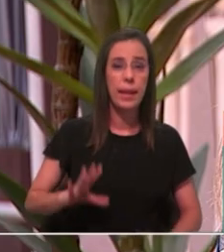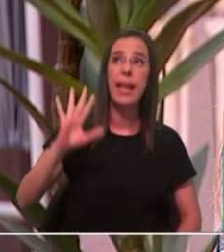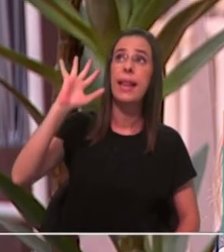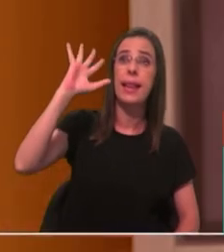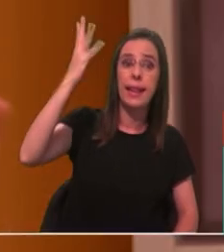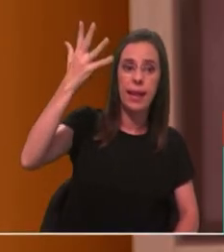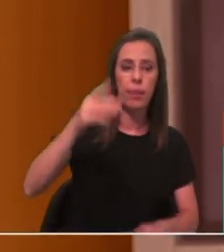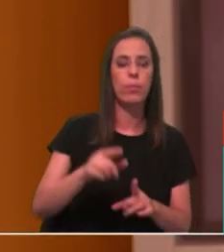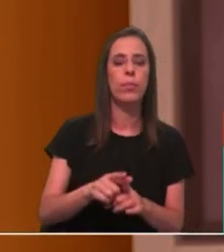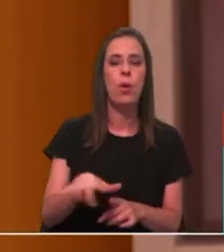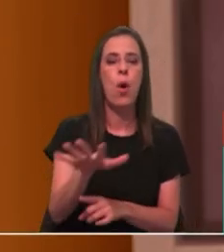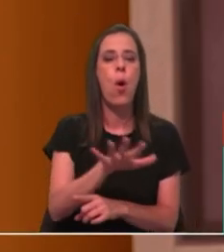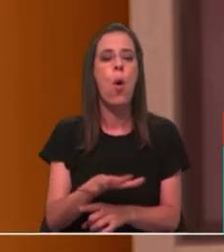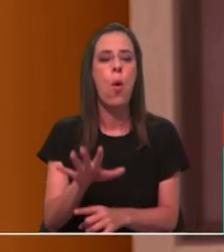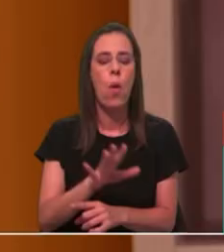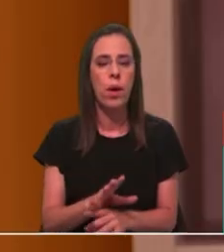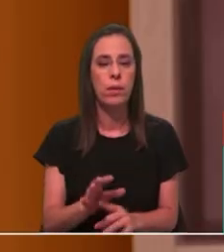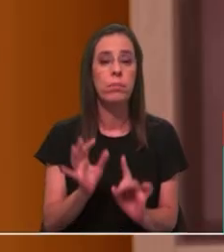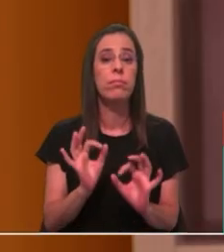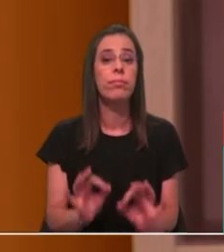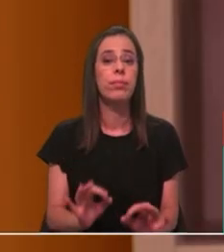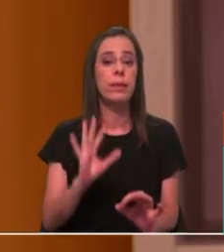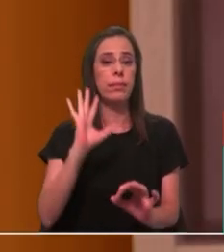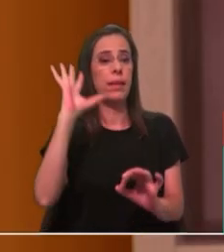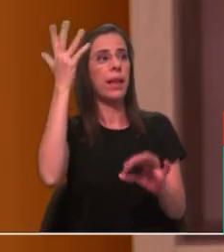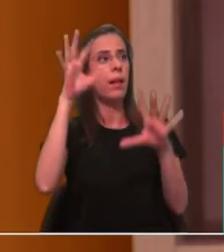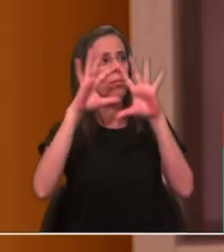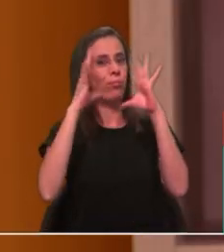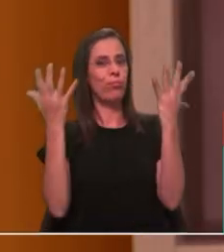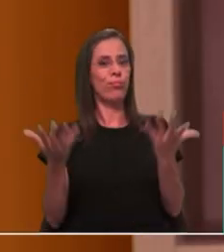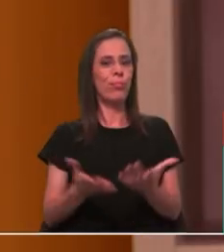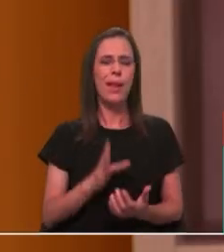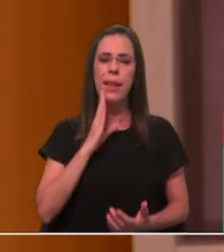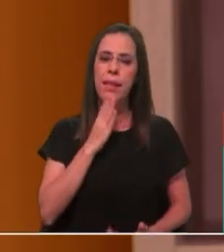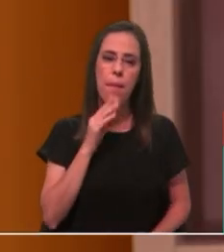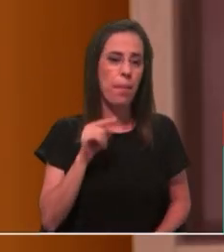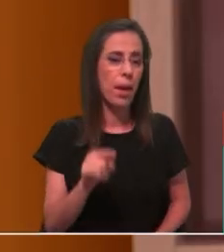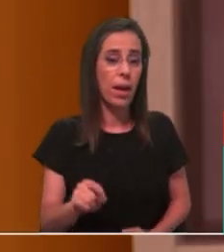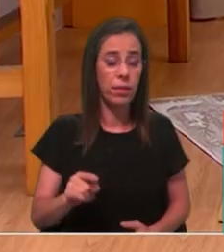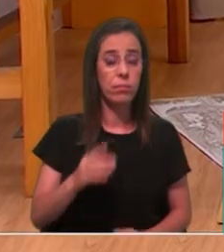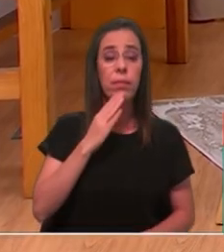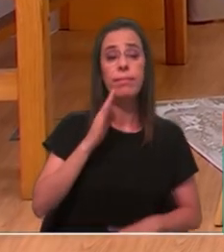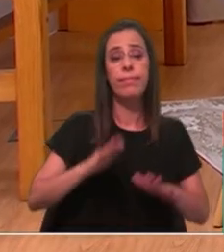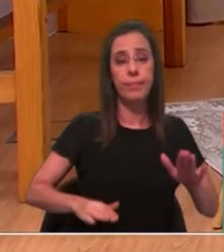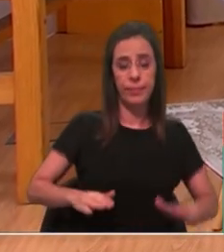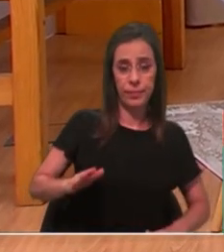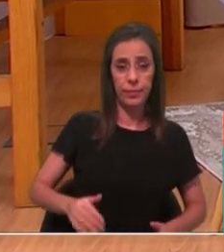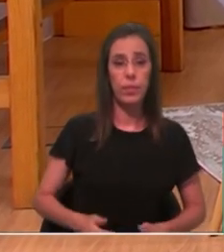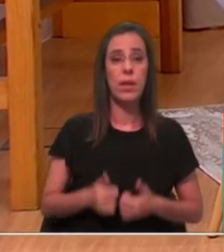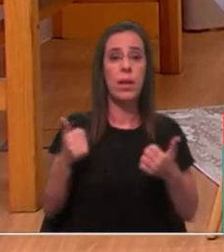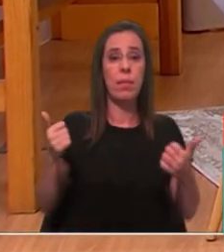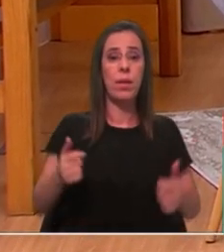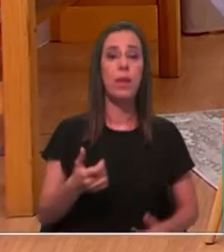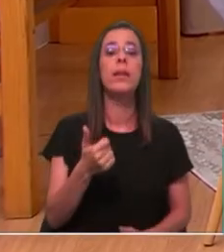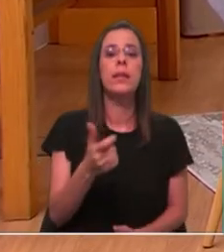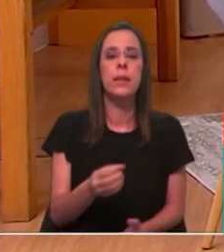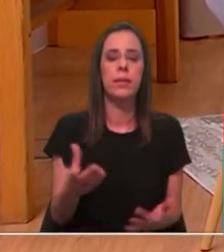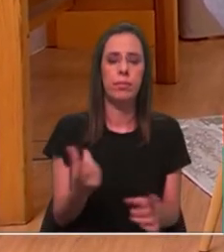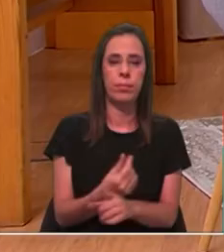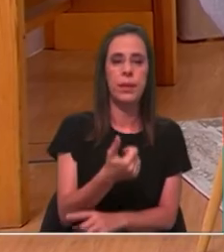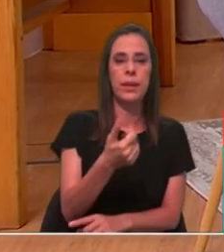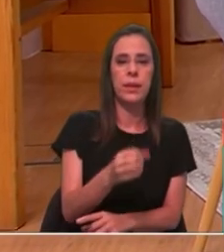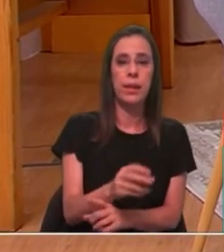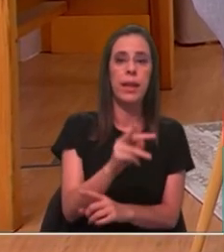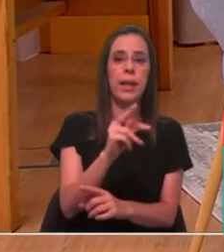ano, a localização geográfica e as próprias condições atmosféricas. Claro. Portanto, isto é muito relativo. Então o ideal é comprar o 50. O ideal é,